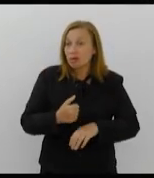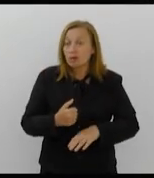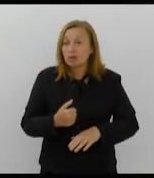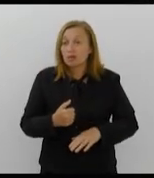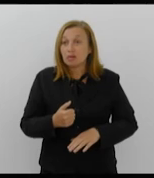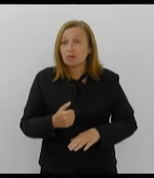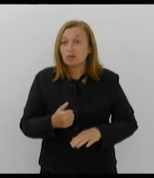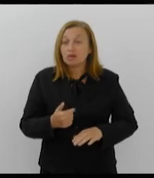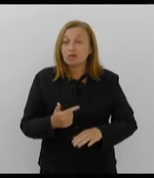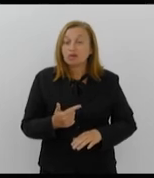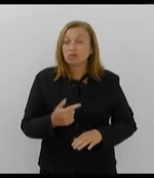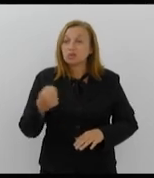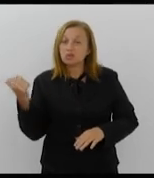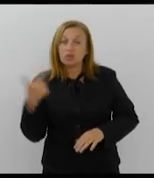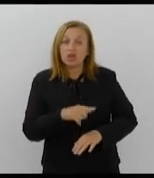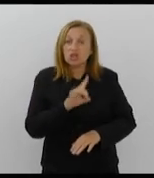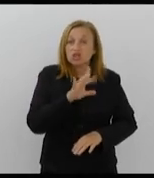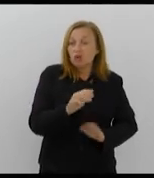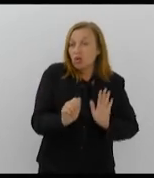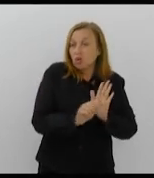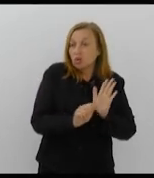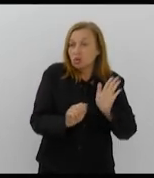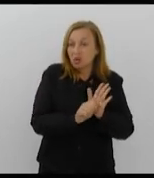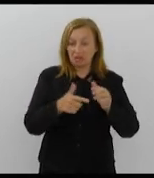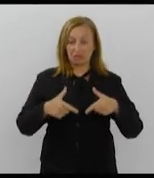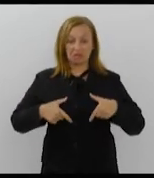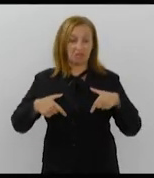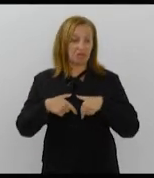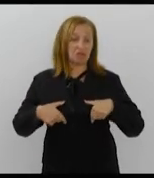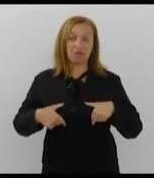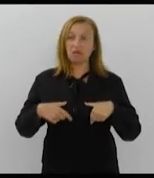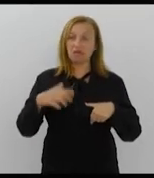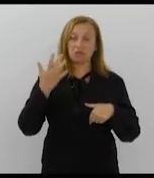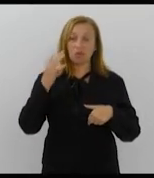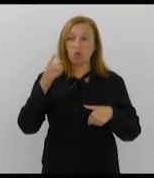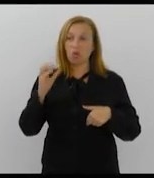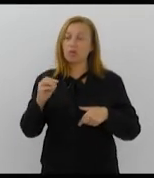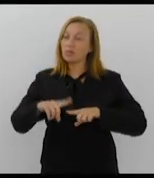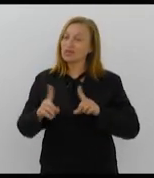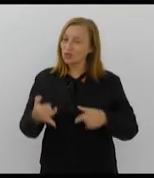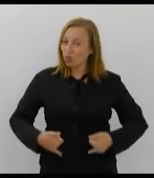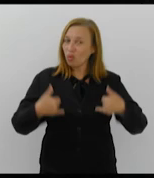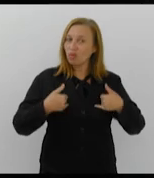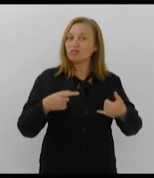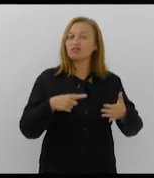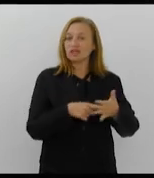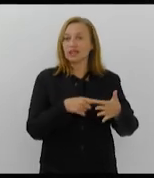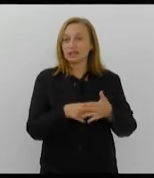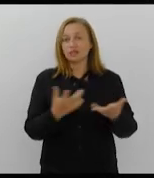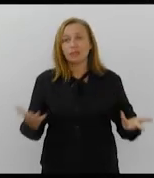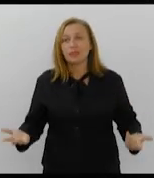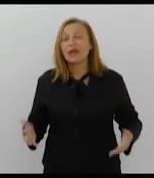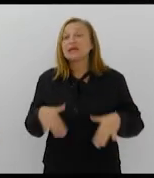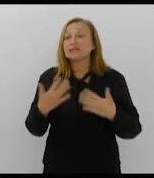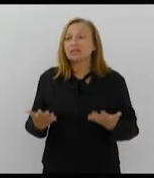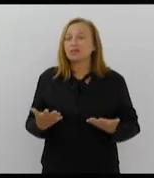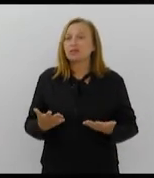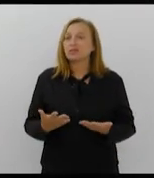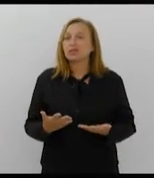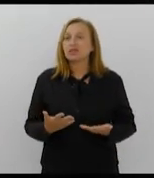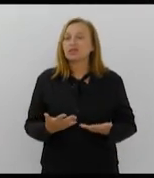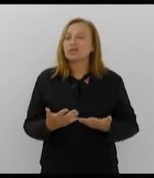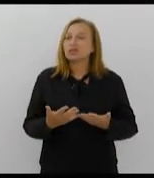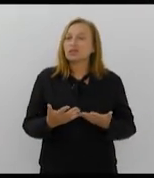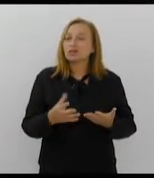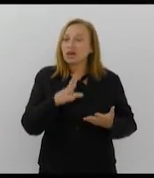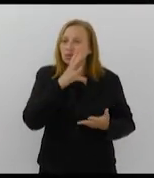que mostra ali a soberba com colar, coisa, mas que orgulham eles. Então, quando a gente traz essas